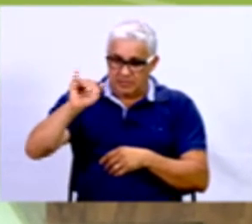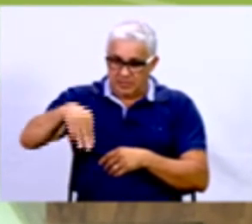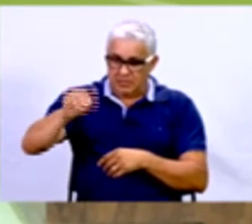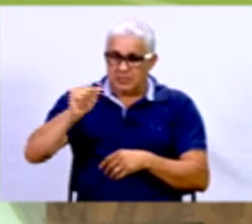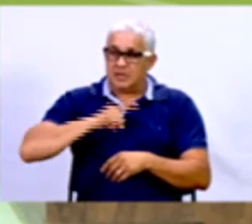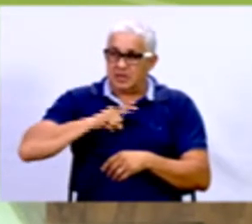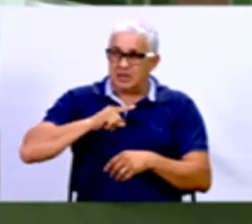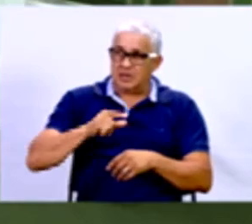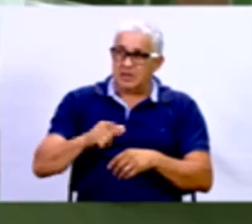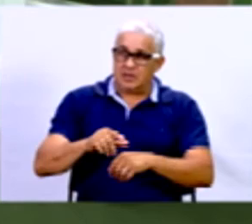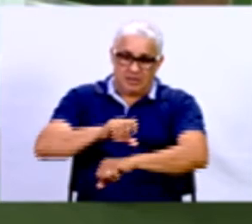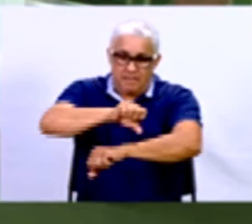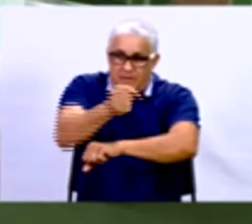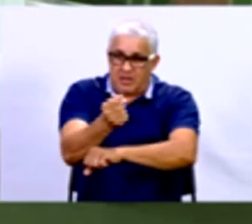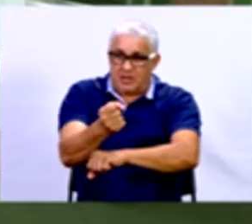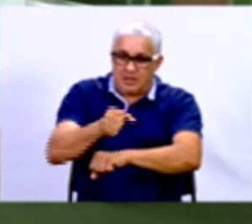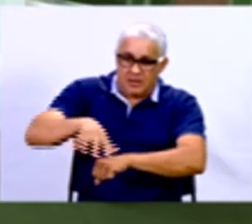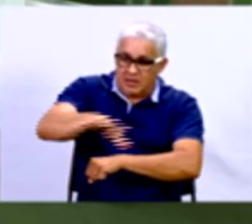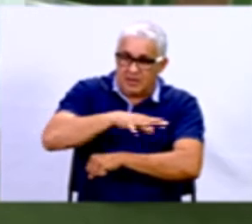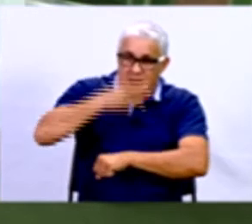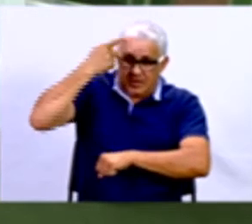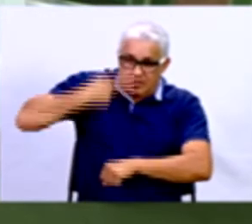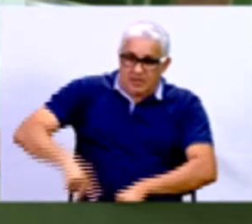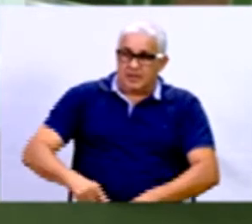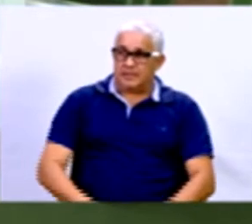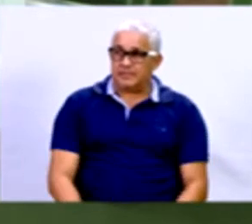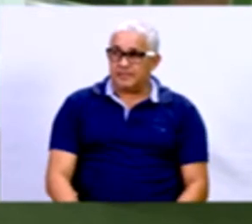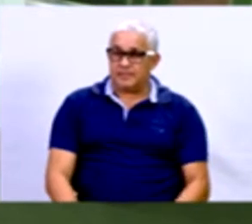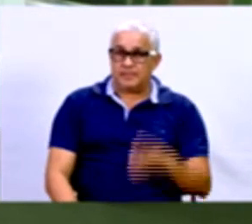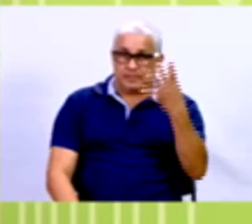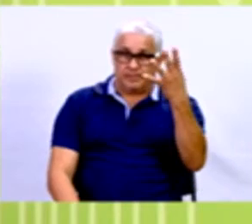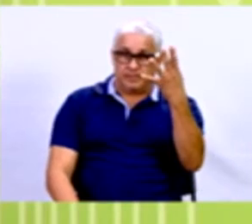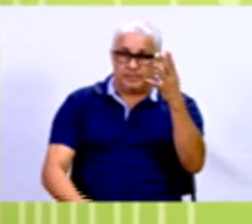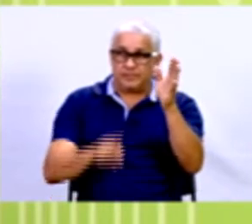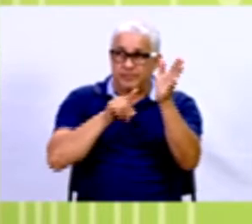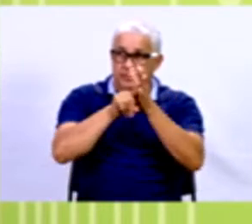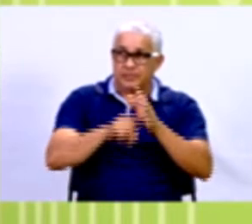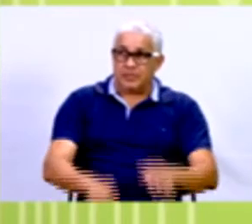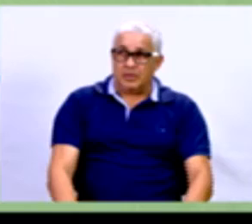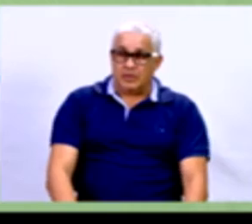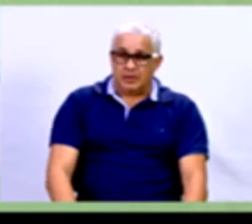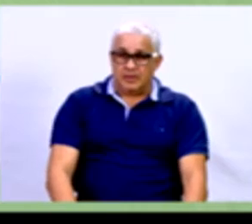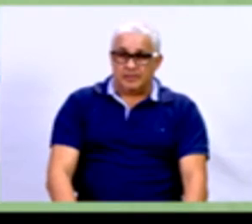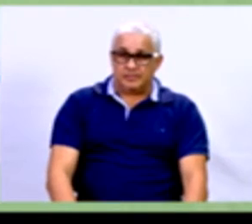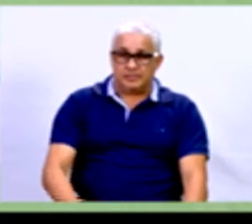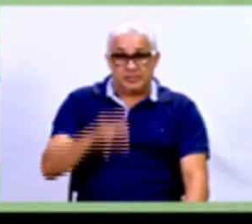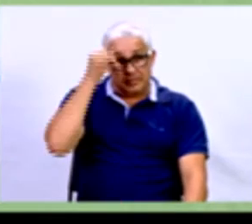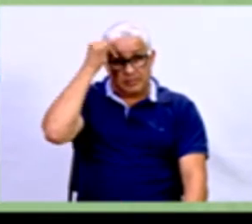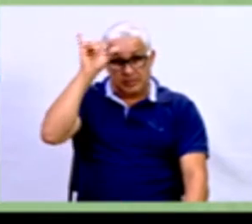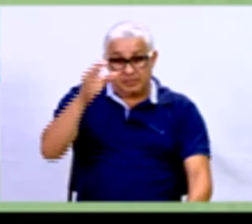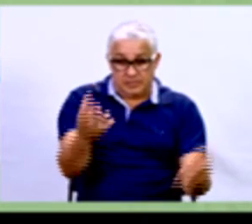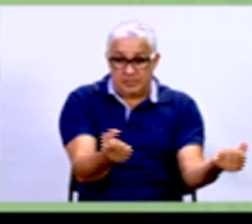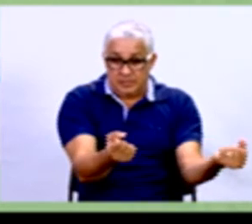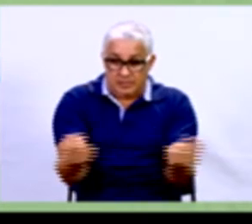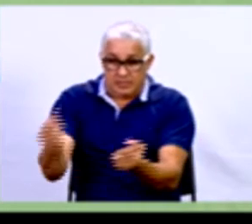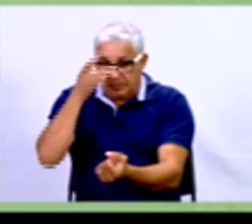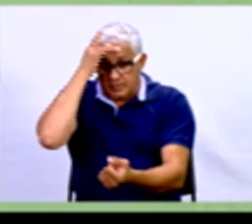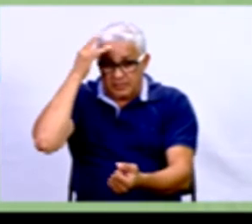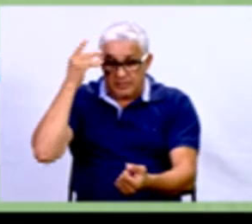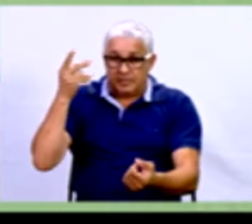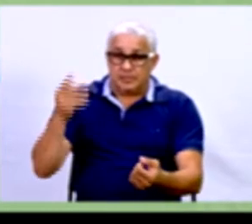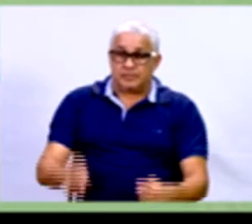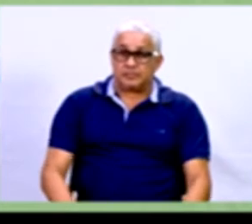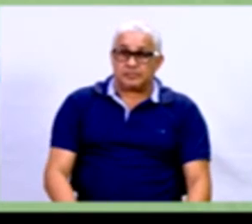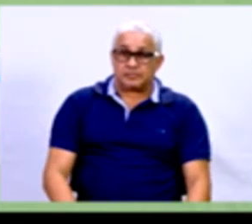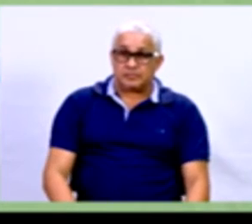área. Ok, então, a questão 4, a quem o socorrista não deve remover no caso de um acidente.